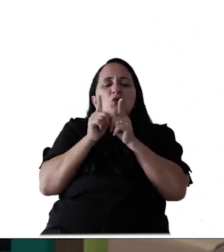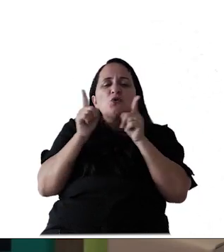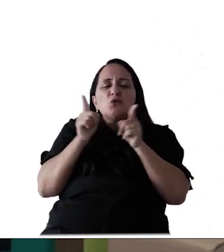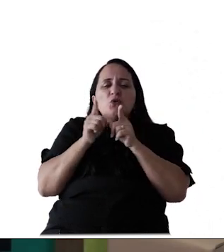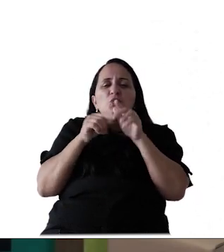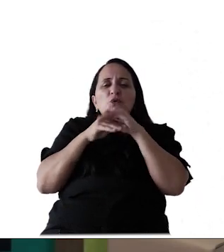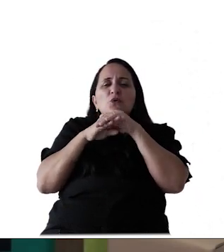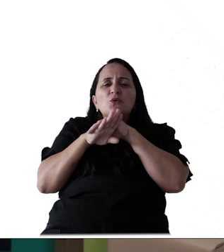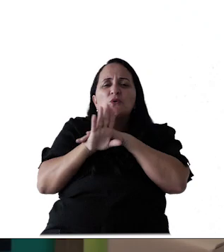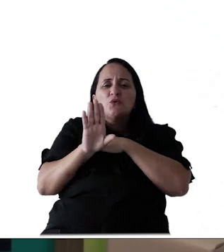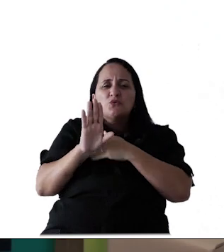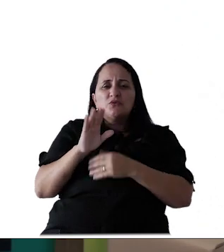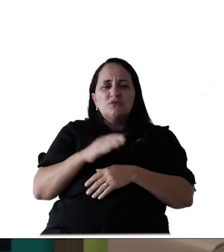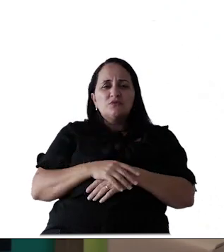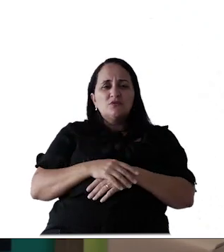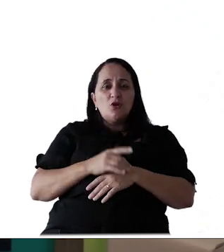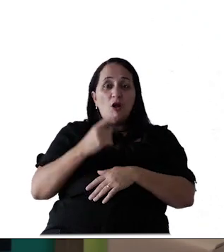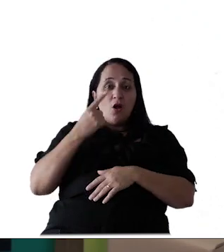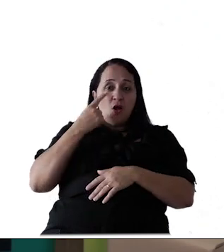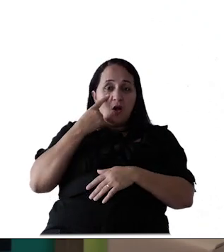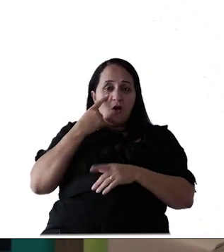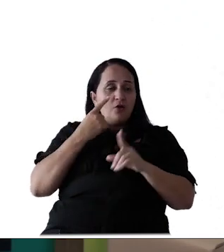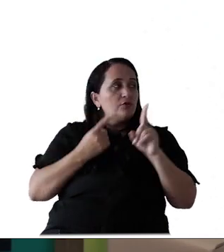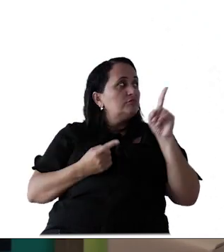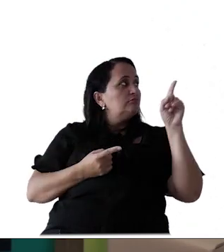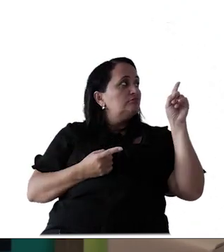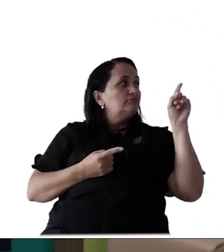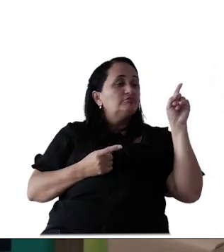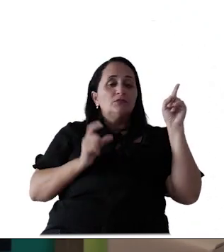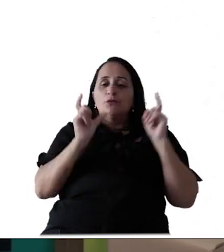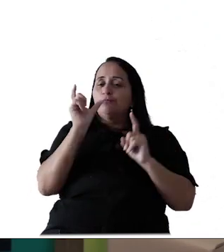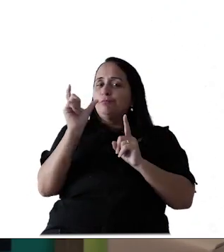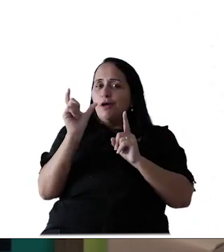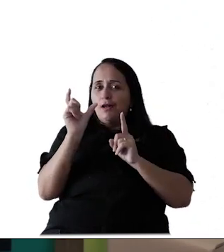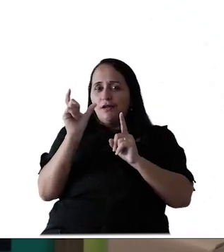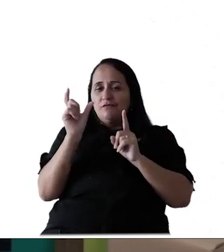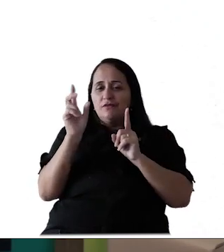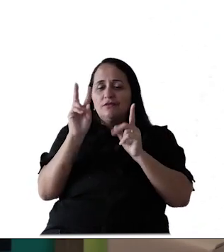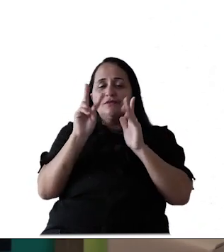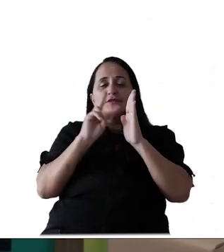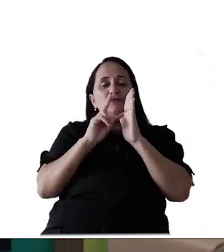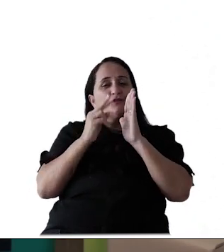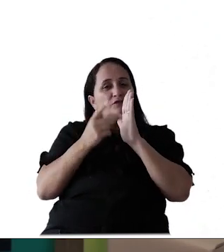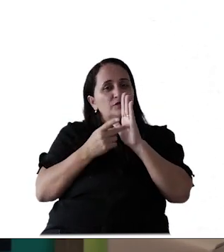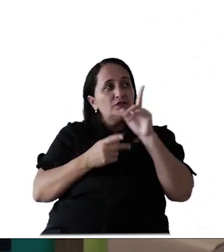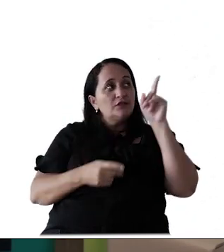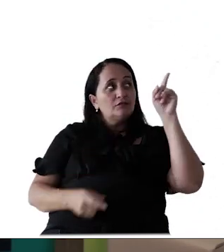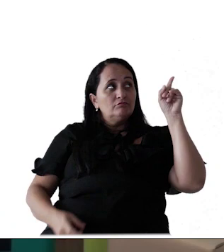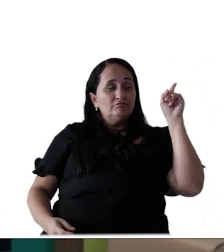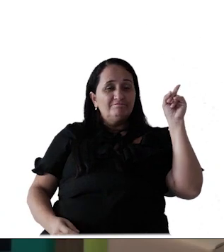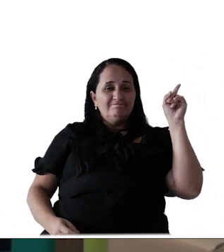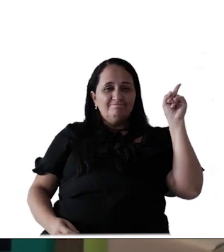imagina. Nossa Senhora significa Nossa Senhora.